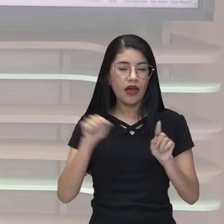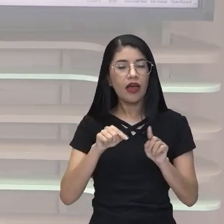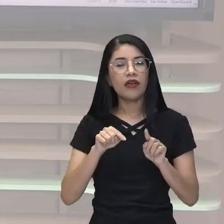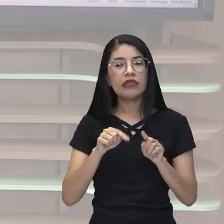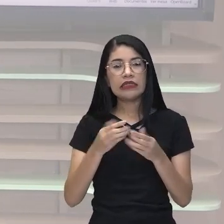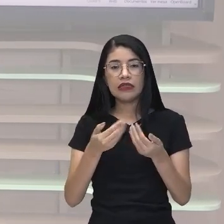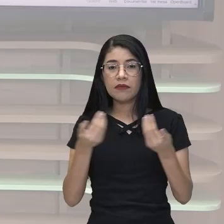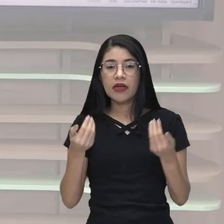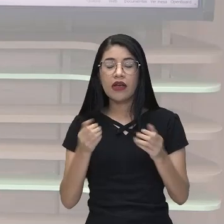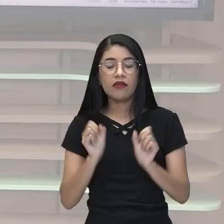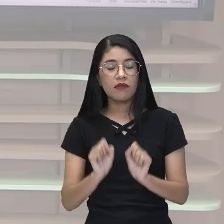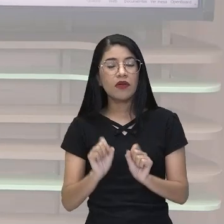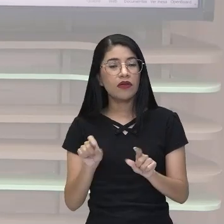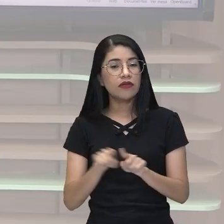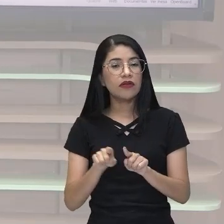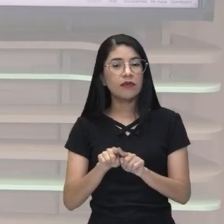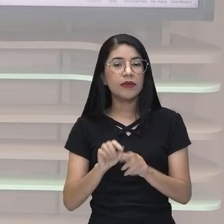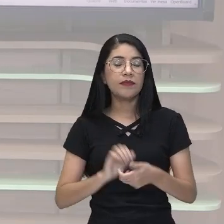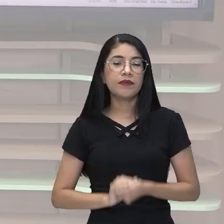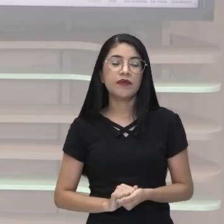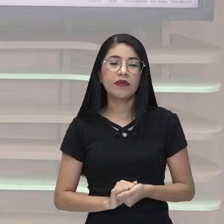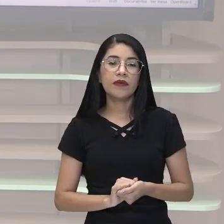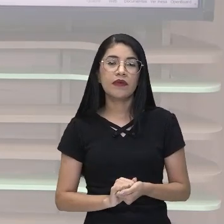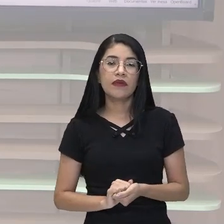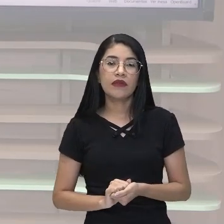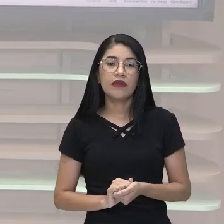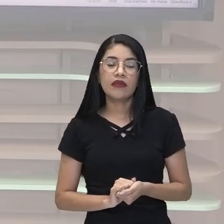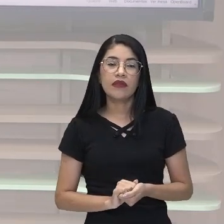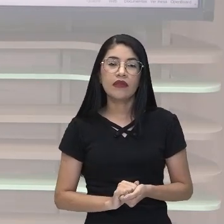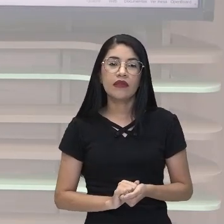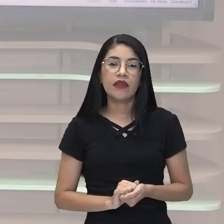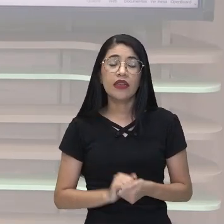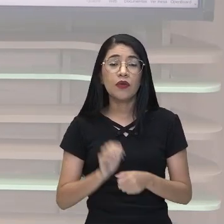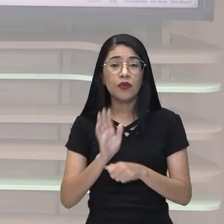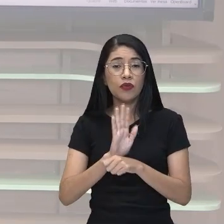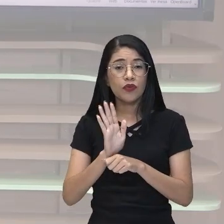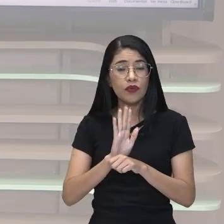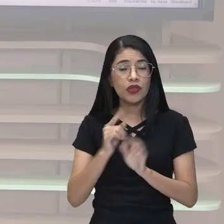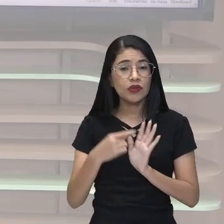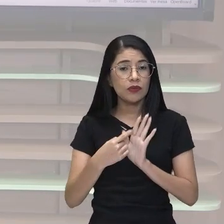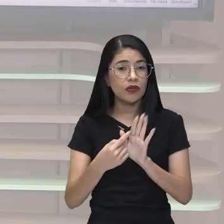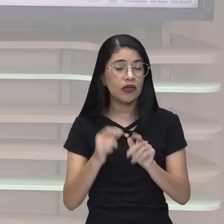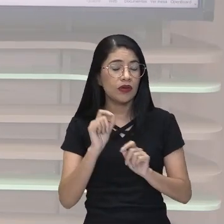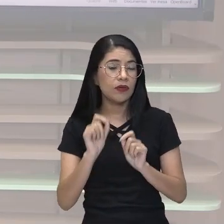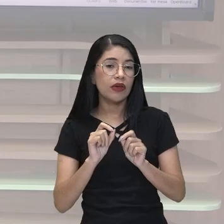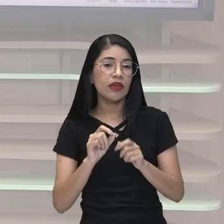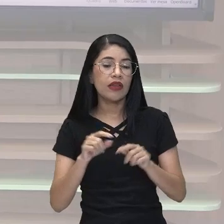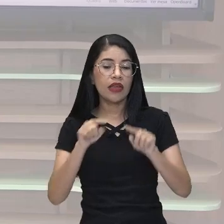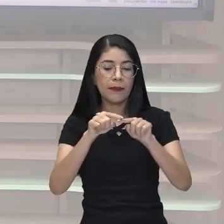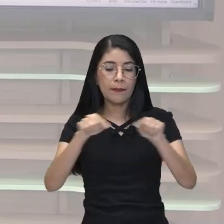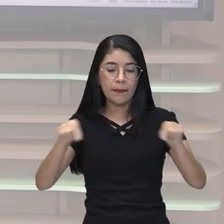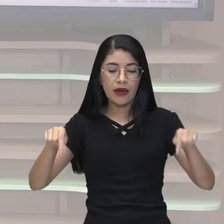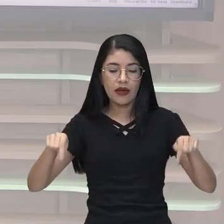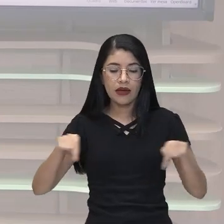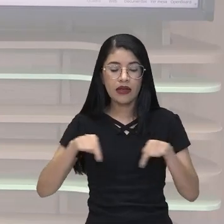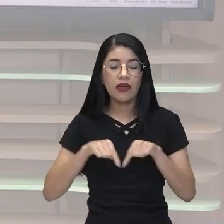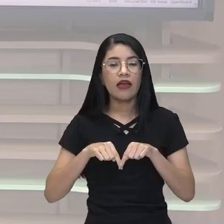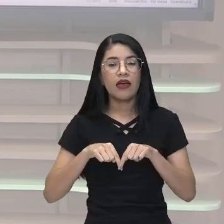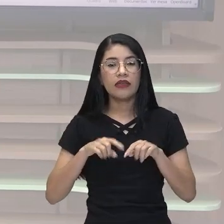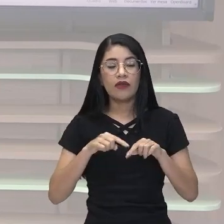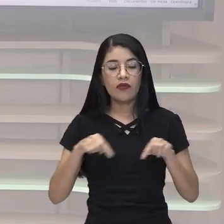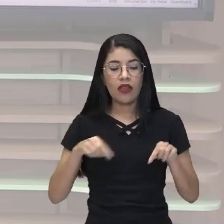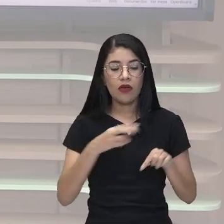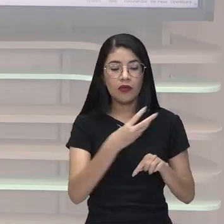individualmente. Ou seja, de acordo aqui com os valores do vídeo, eu tinha um retângulo onde uma medida